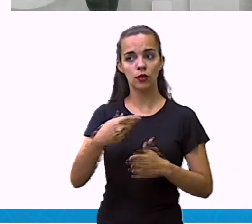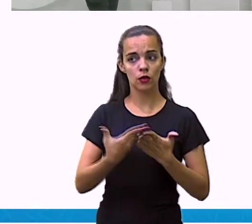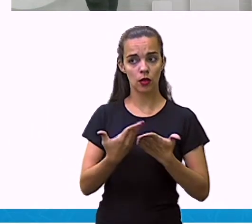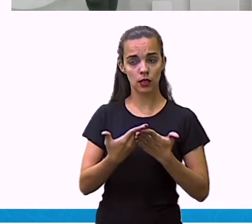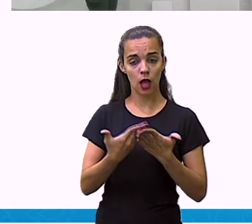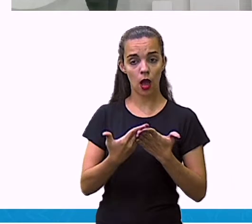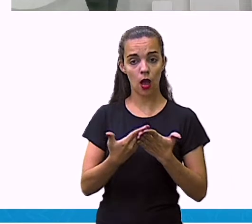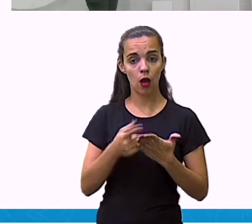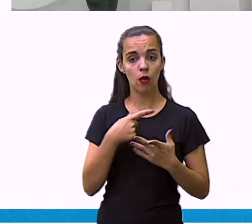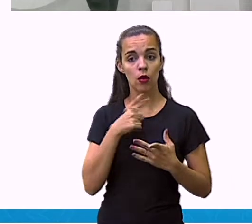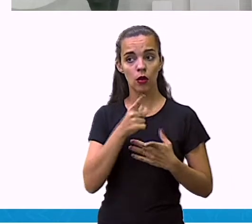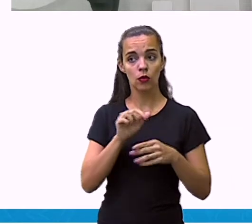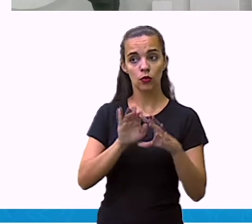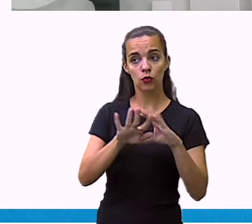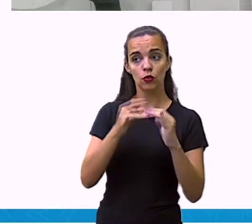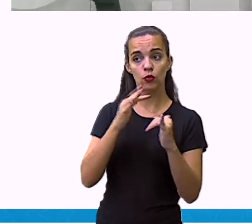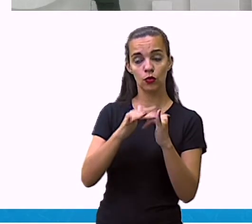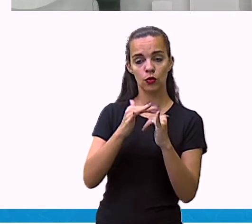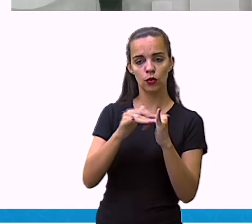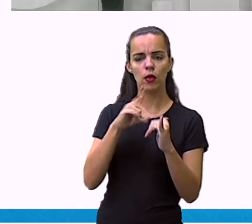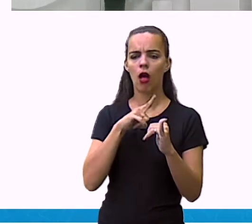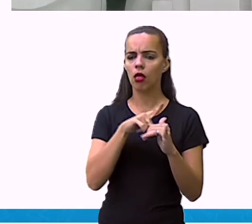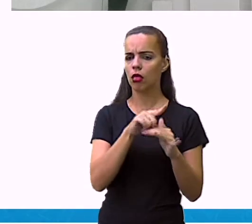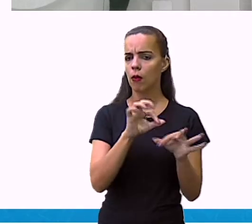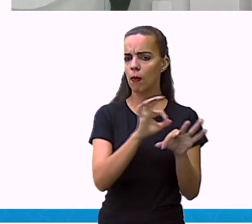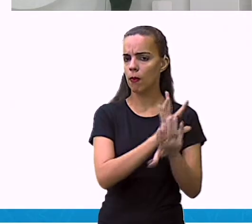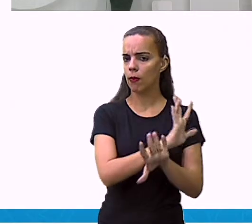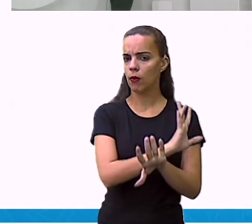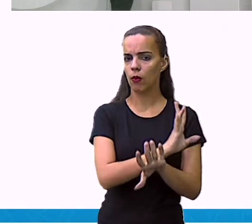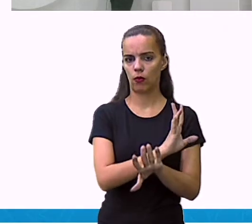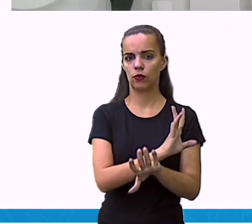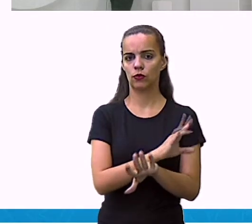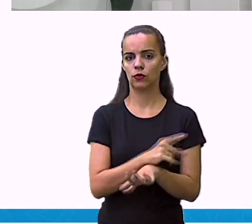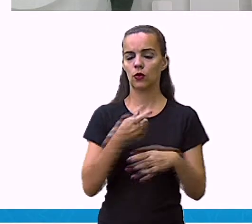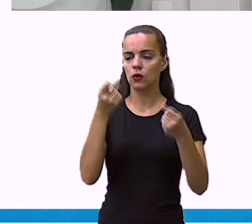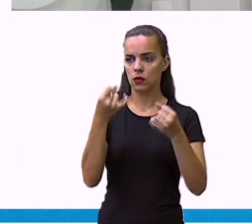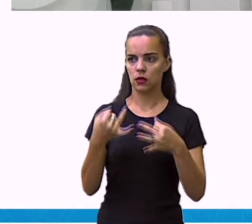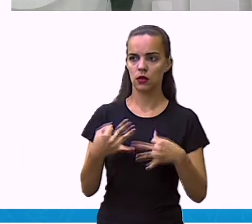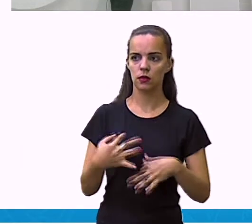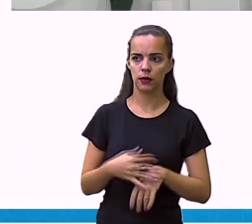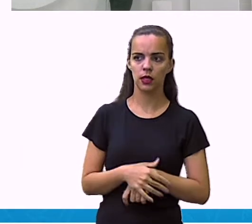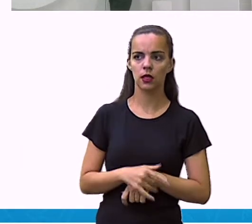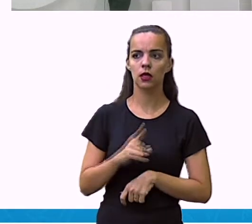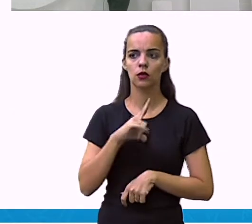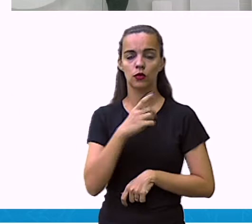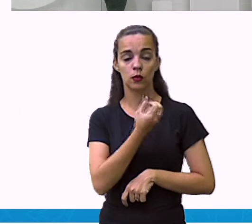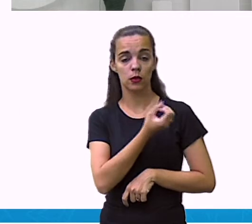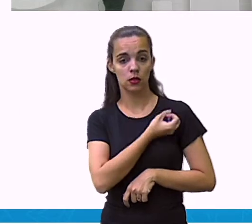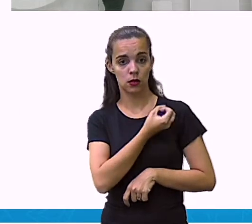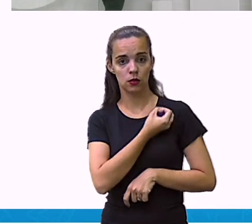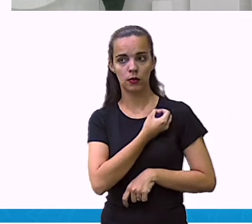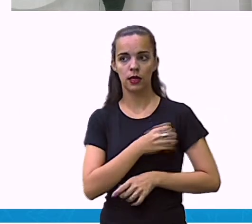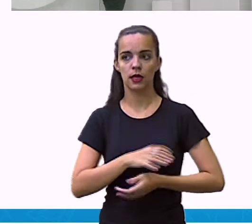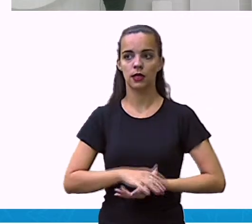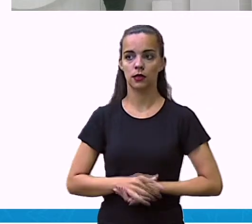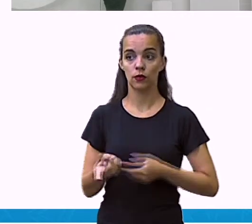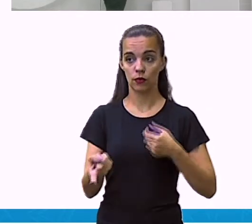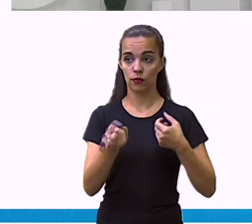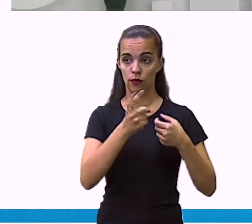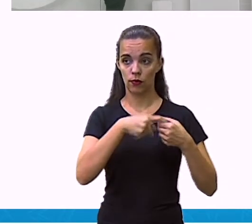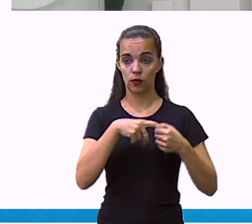no YouTube. Lá você consegue assistir quantas vezes for necessária. Então, vamos dar continuidade.